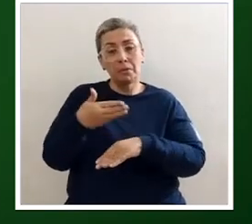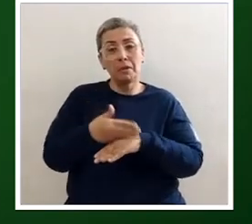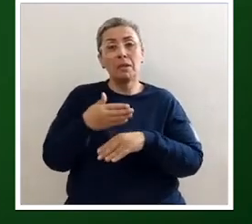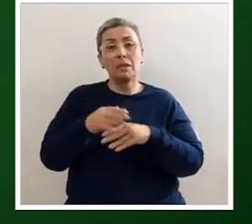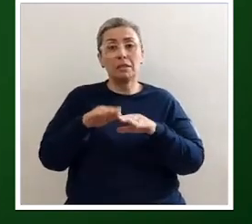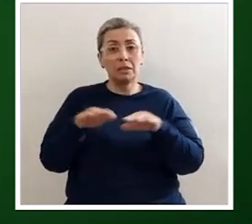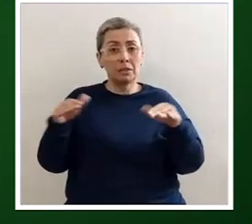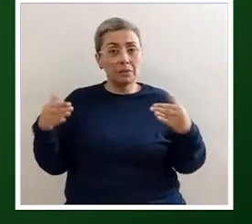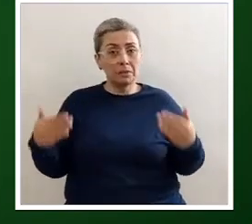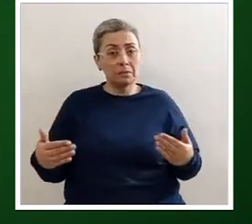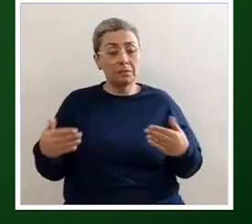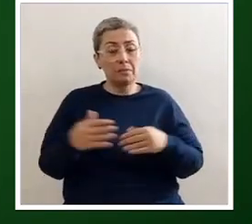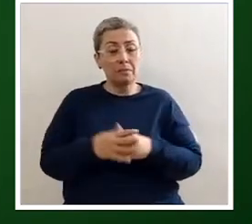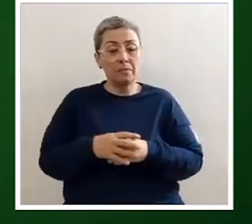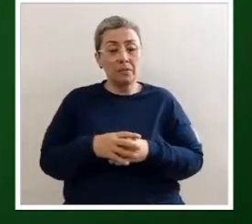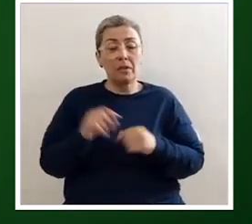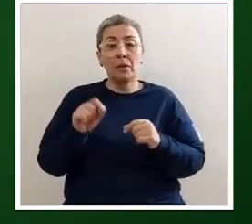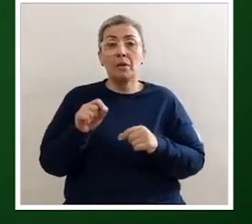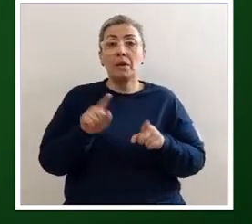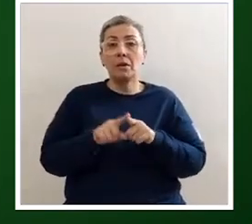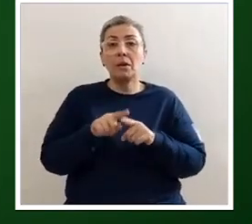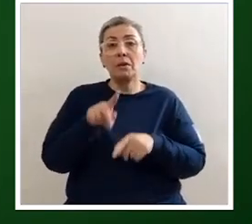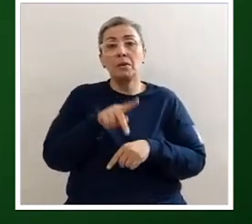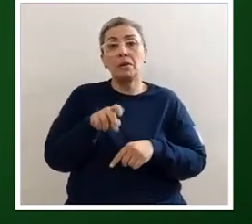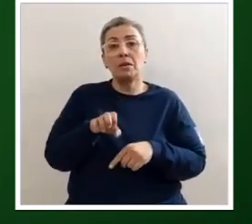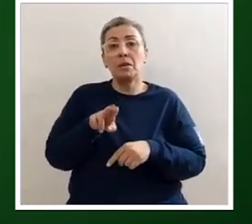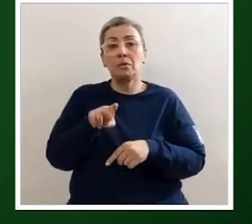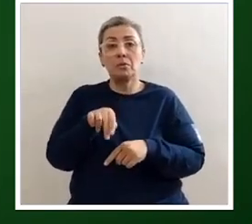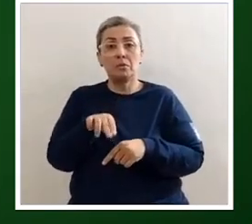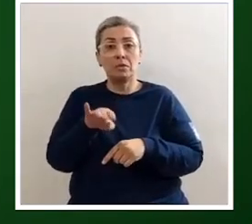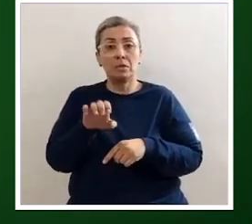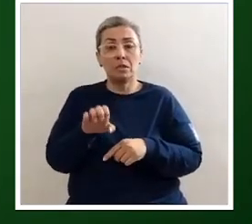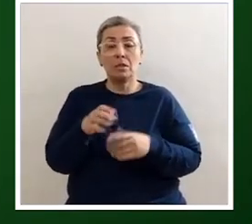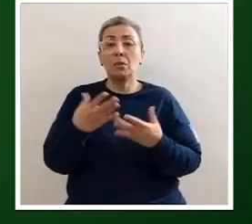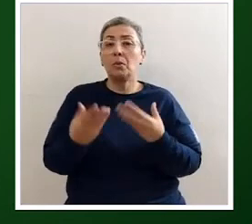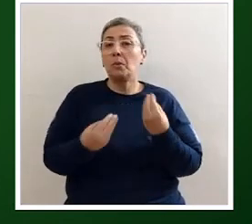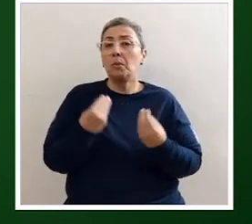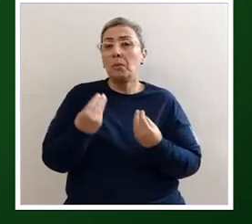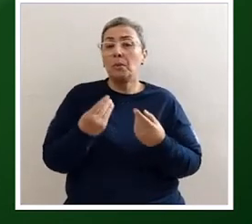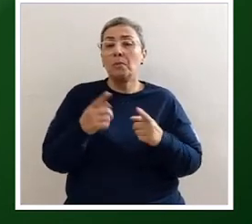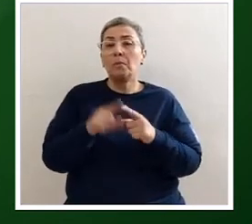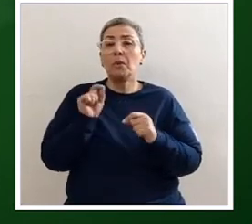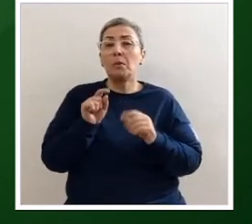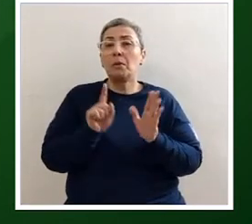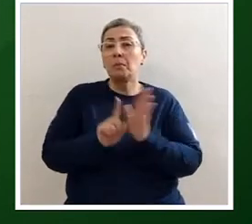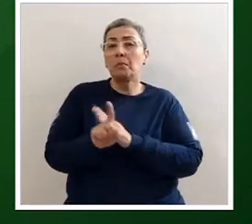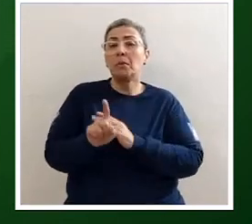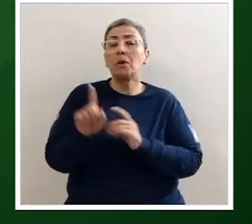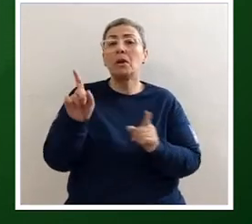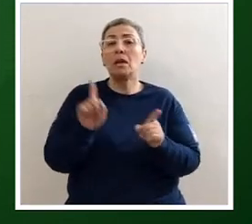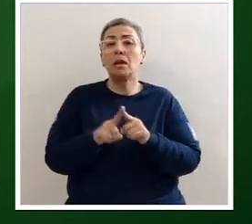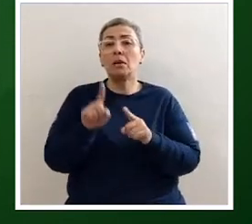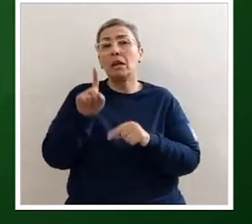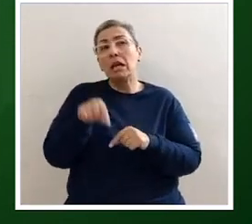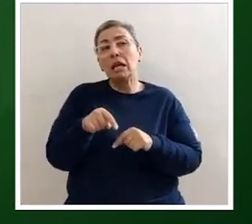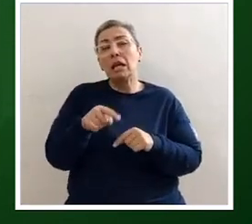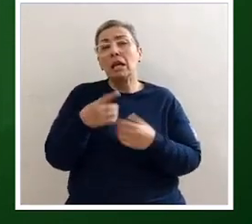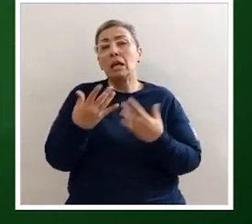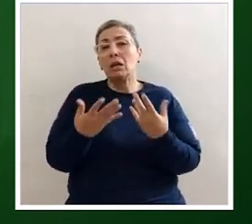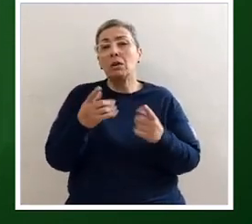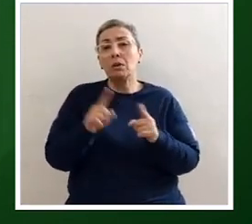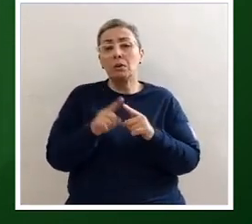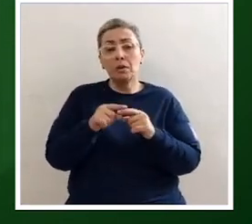dessa mesa Professora Eunice a minha questão é